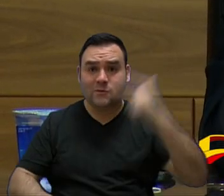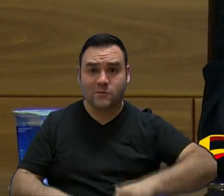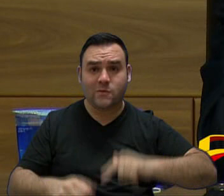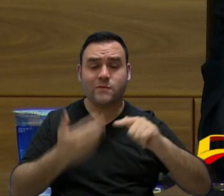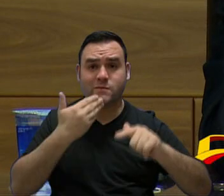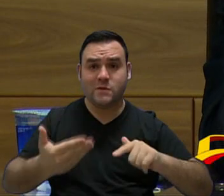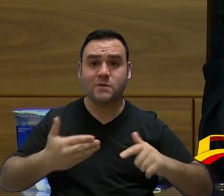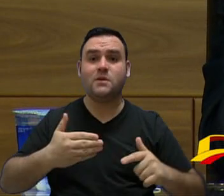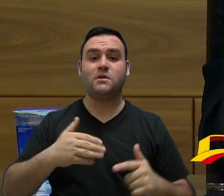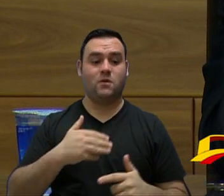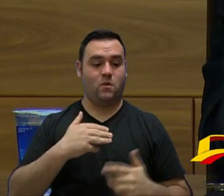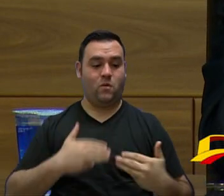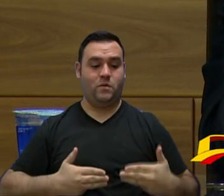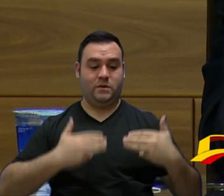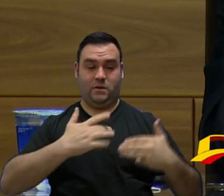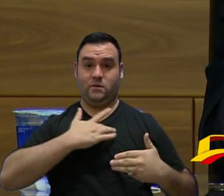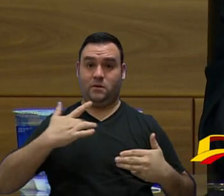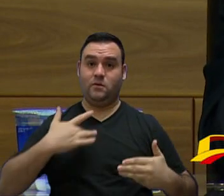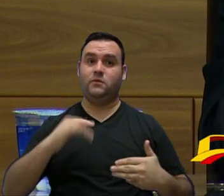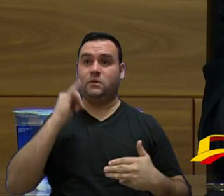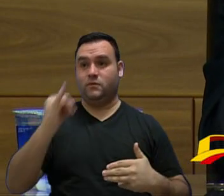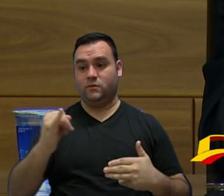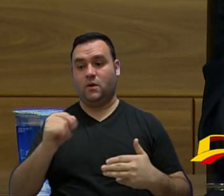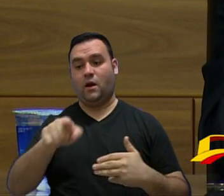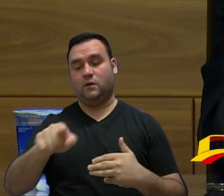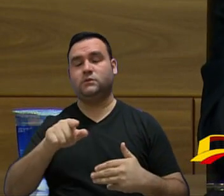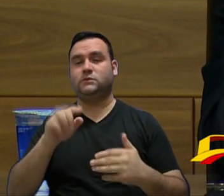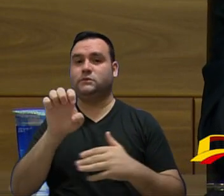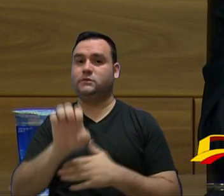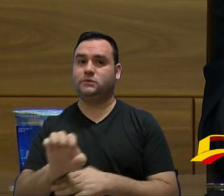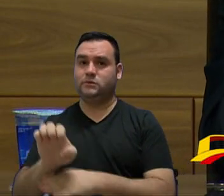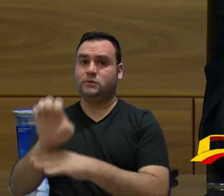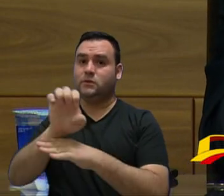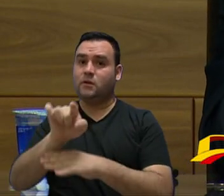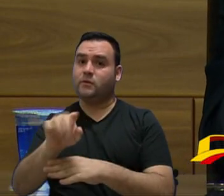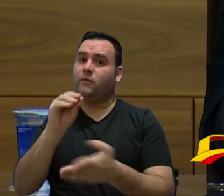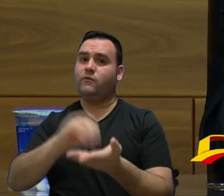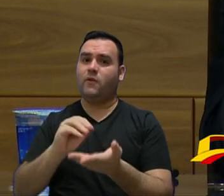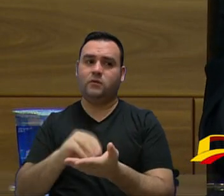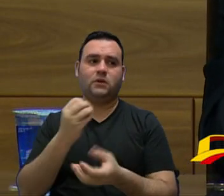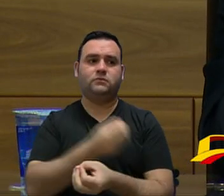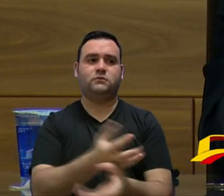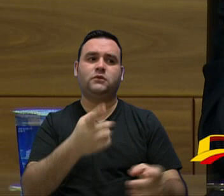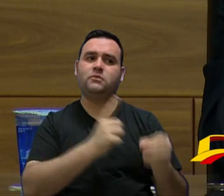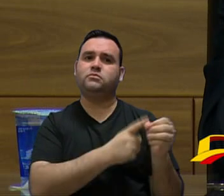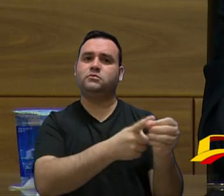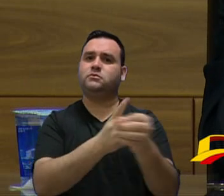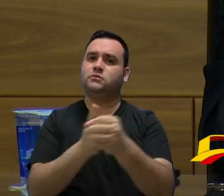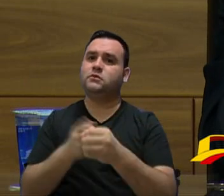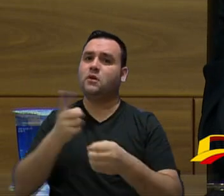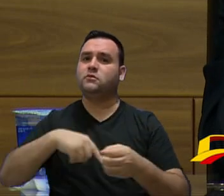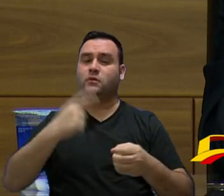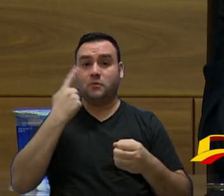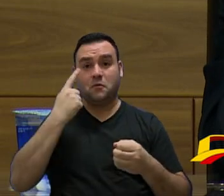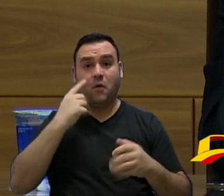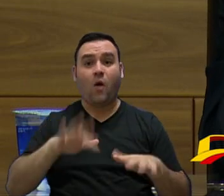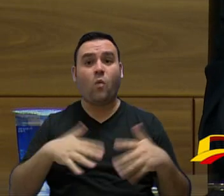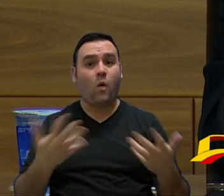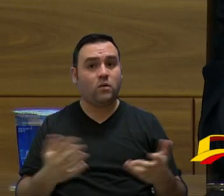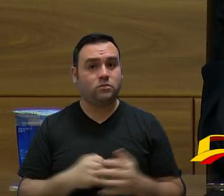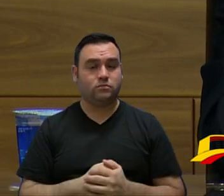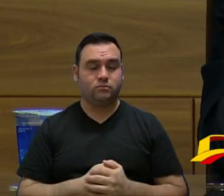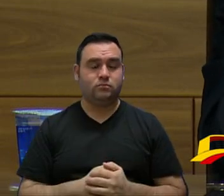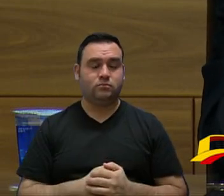o ministério repassou para o estado o estado ainda não disponibilizou com os municípios e nós tivemos que nos virar bom